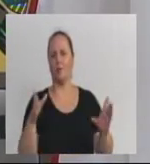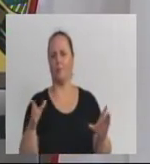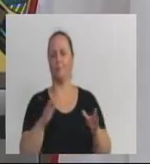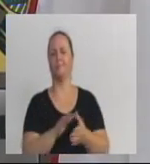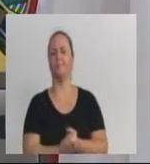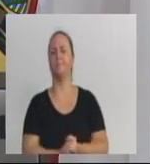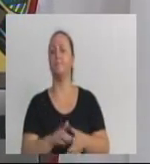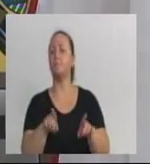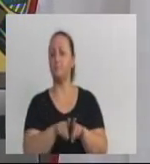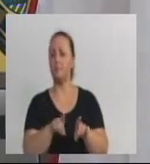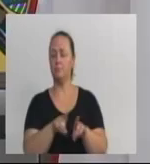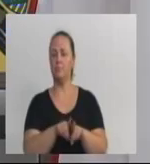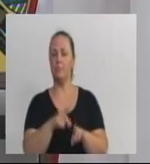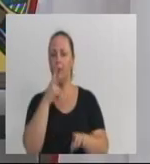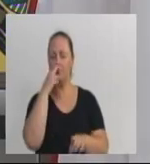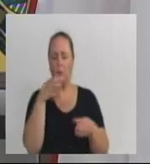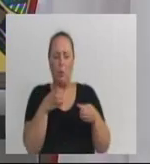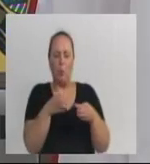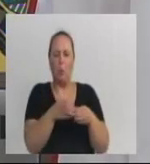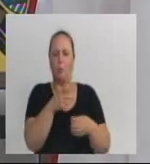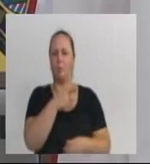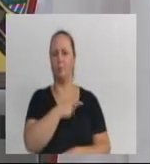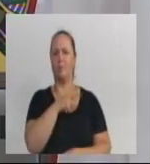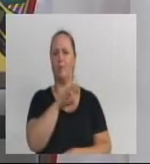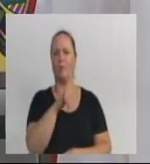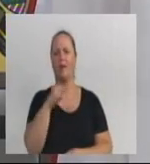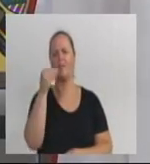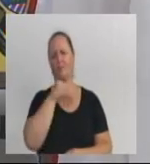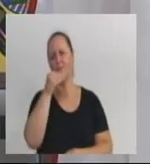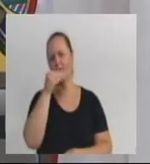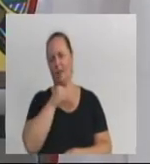processo partidário e a democracia brasileira.